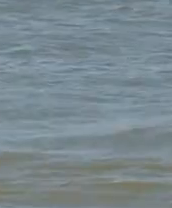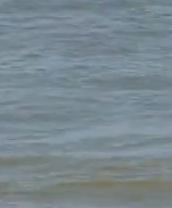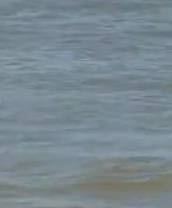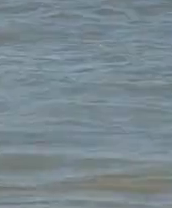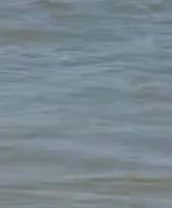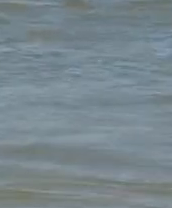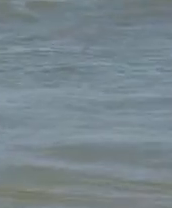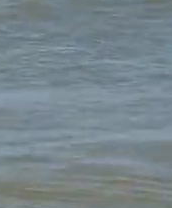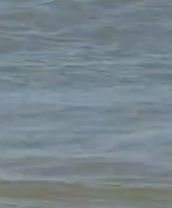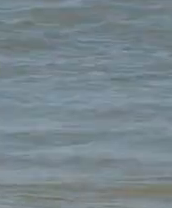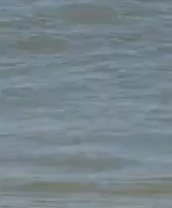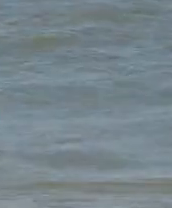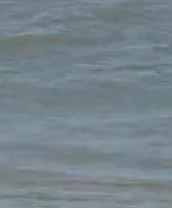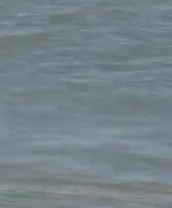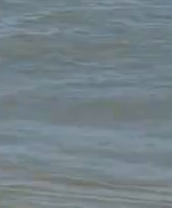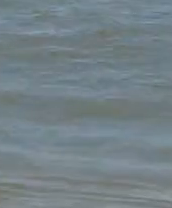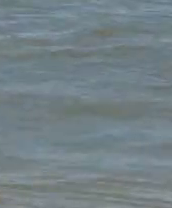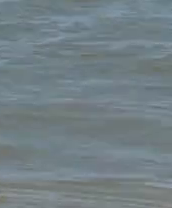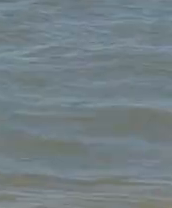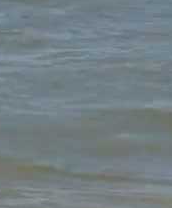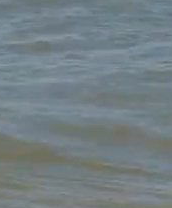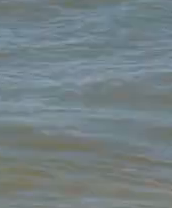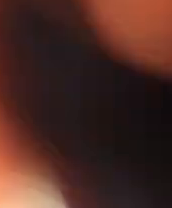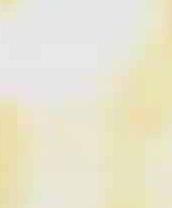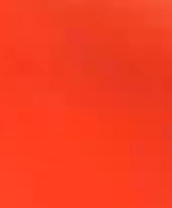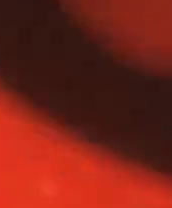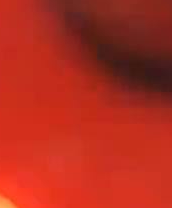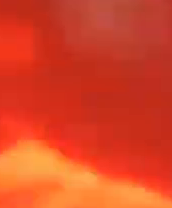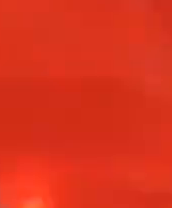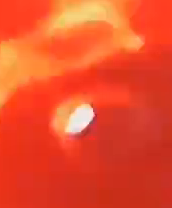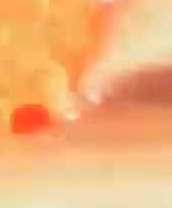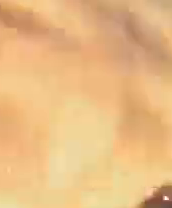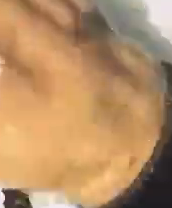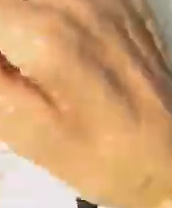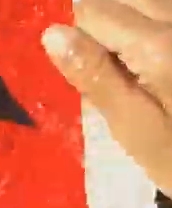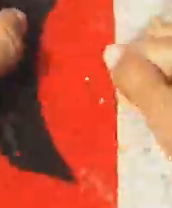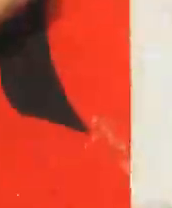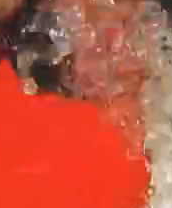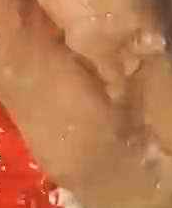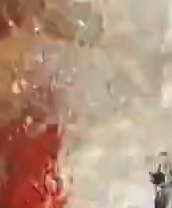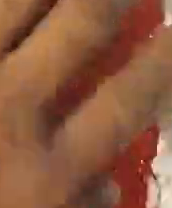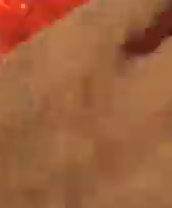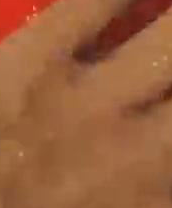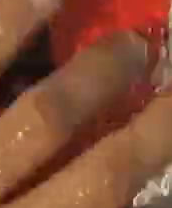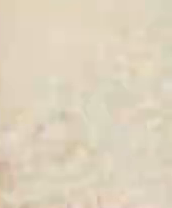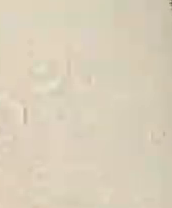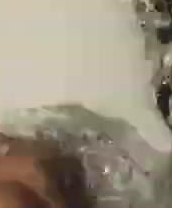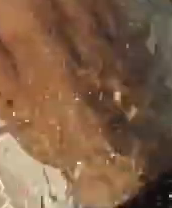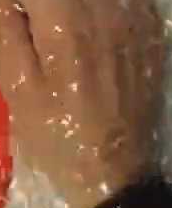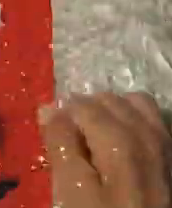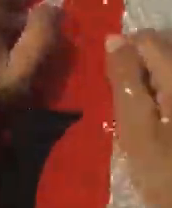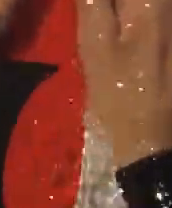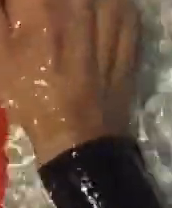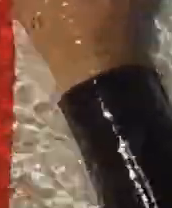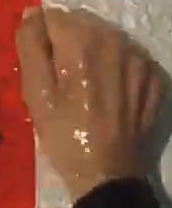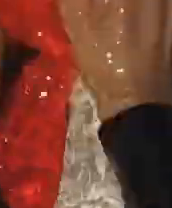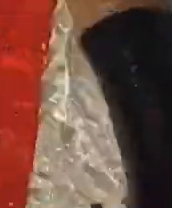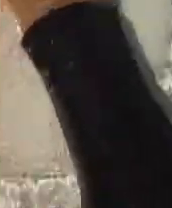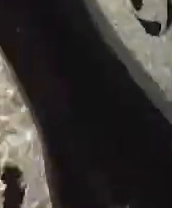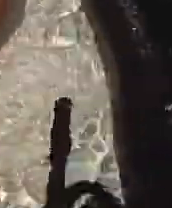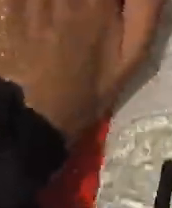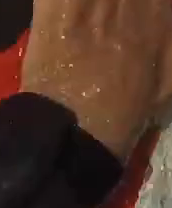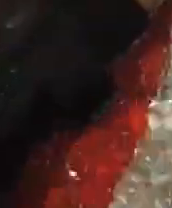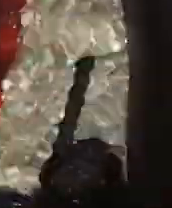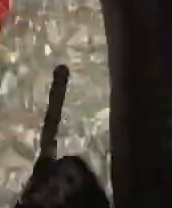Os dois homens usando roupa de mergulho carregam Juan até o mar. Juan sobe sozinho em uma prancha branca com listra vermelha vertical e deita-se